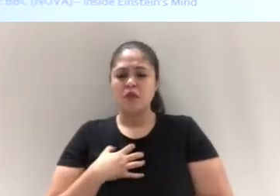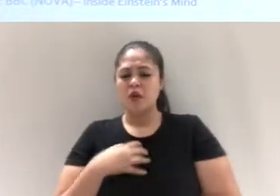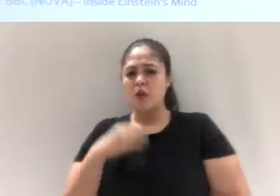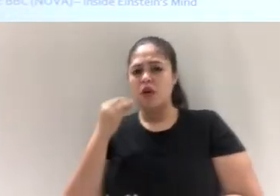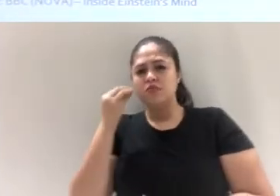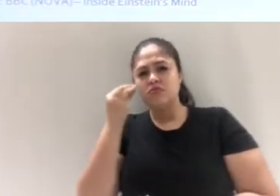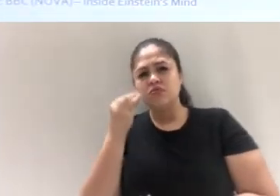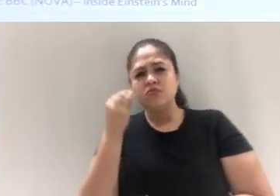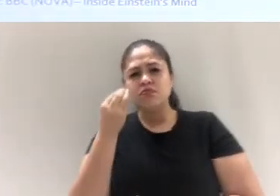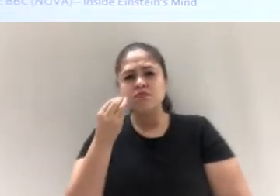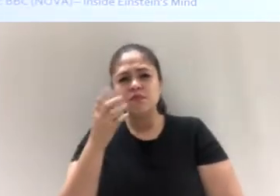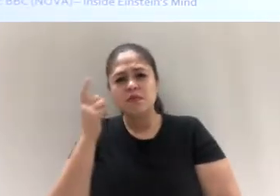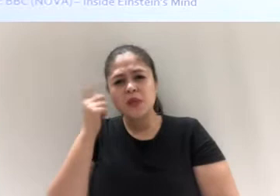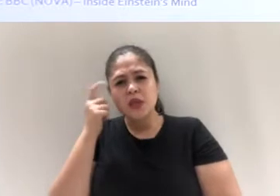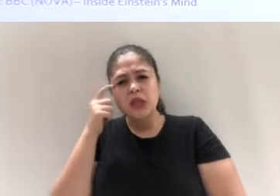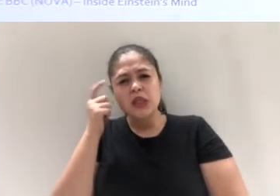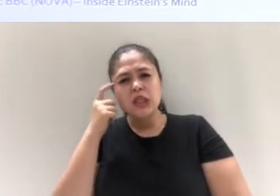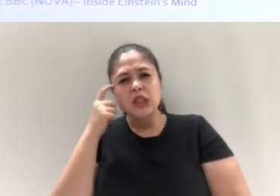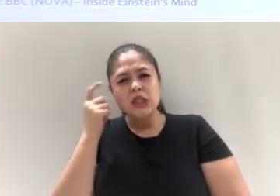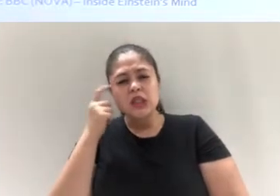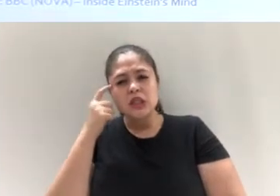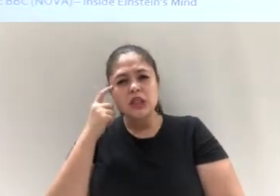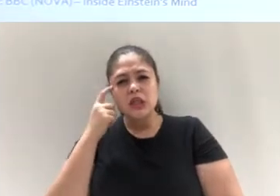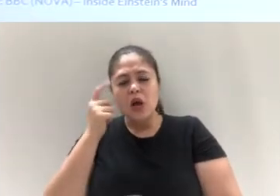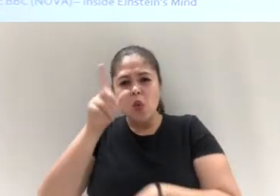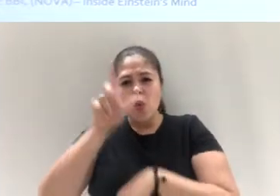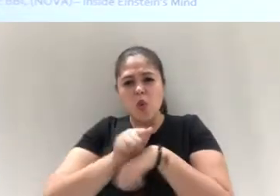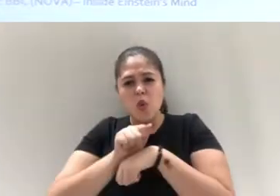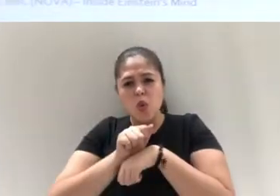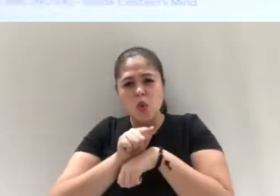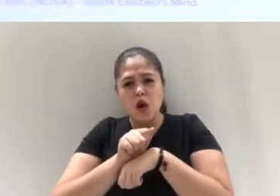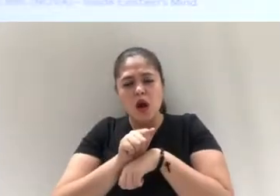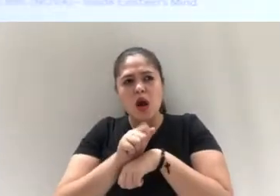experimento, Einstein pensou: o